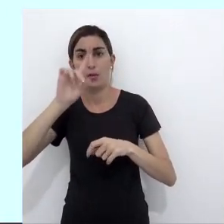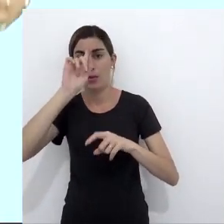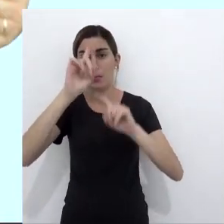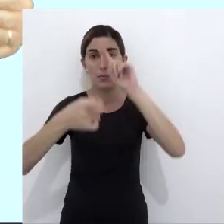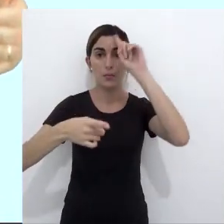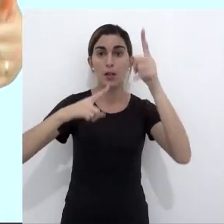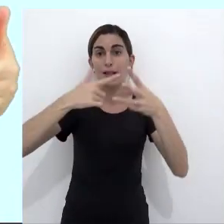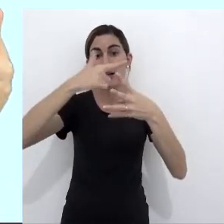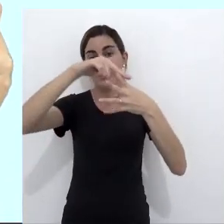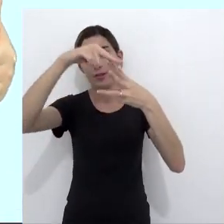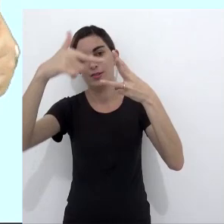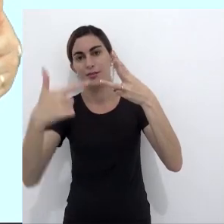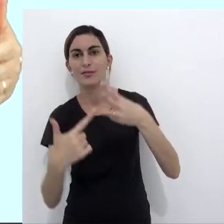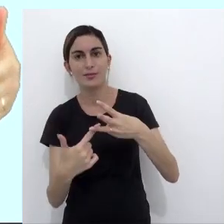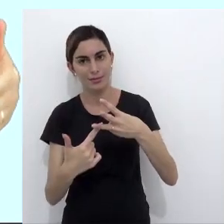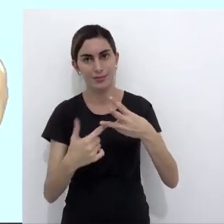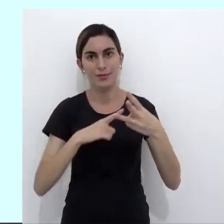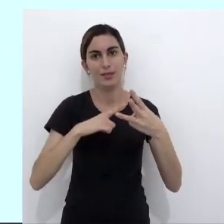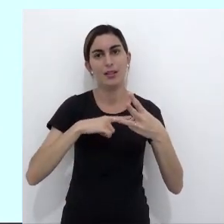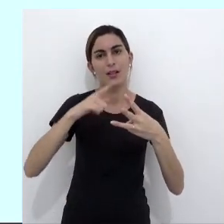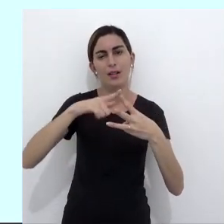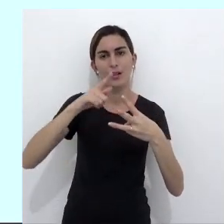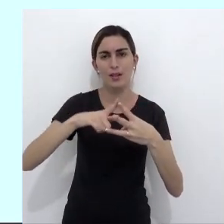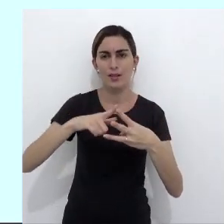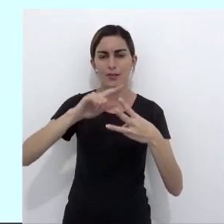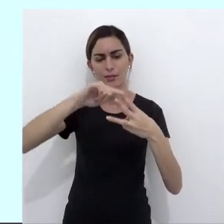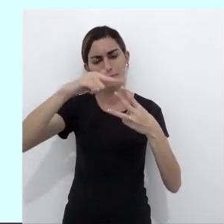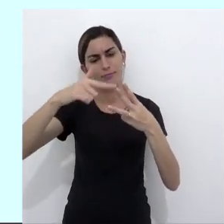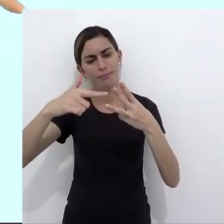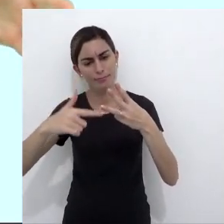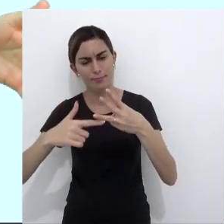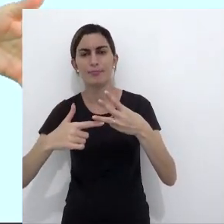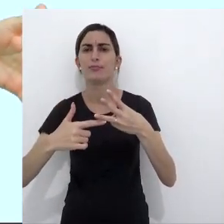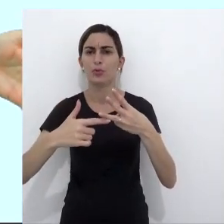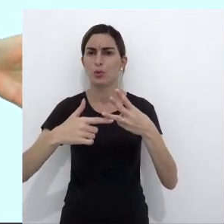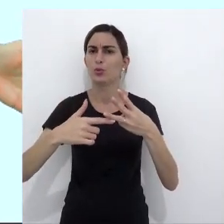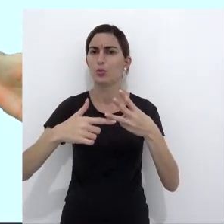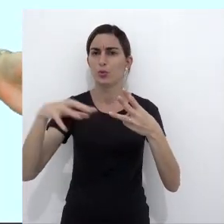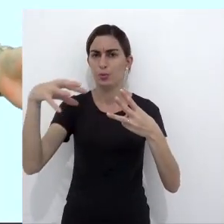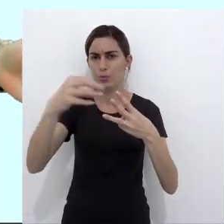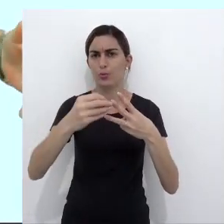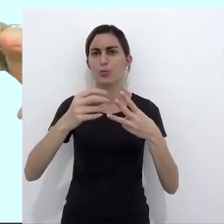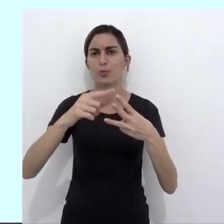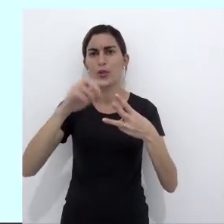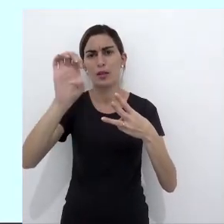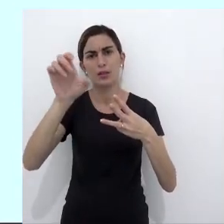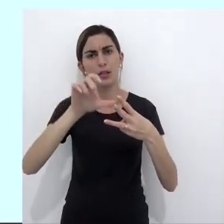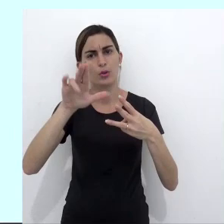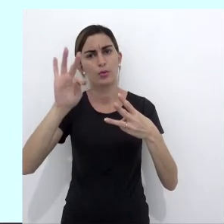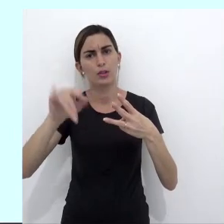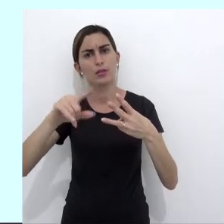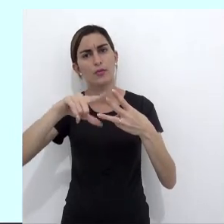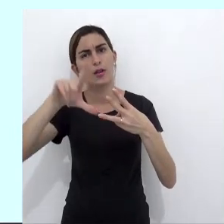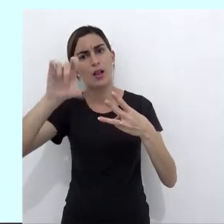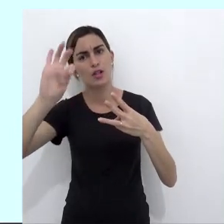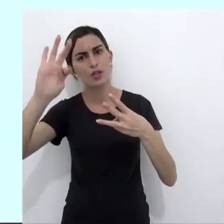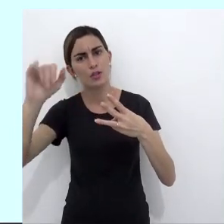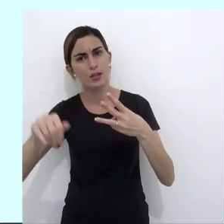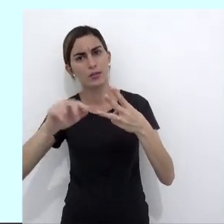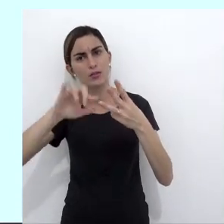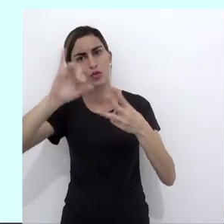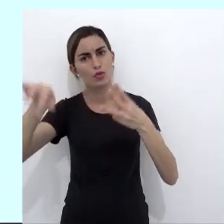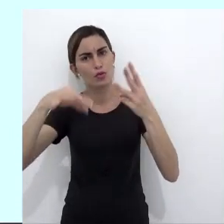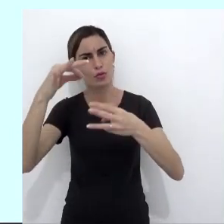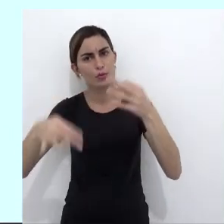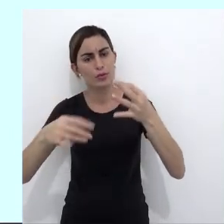outros três que existiam, como o poder executivo, legislativo, judiciário. Então, esse golpe da maioridade foi